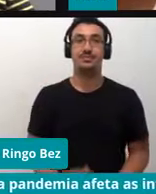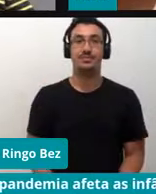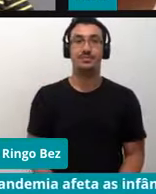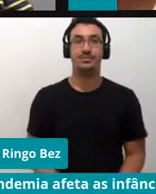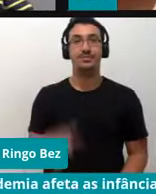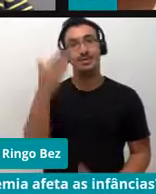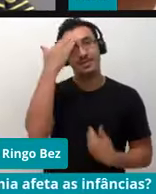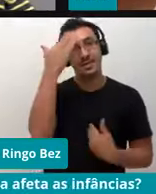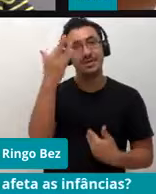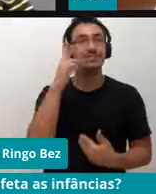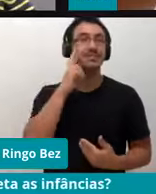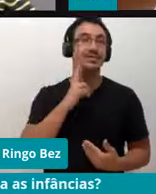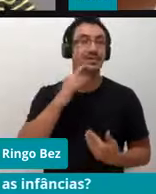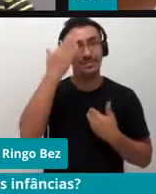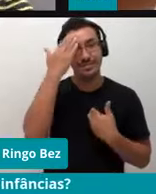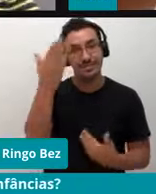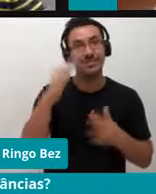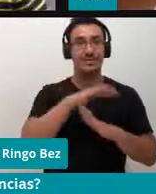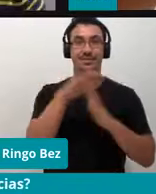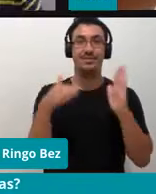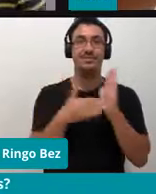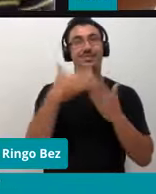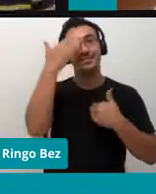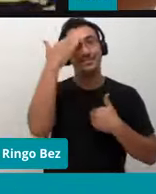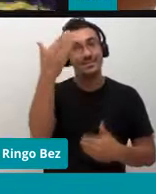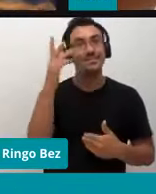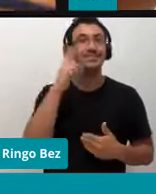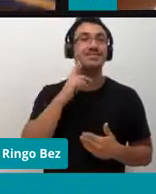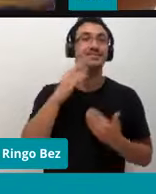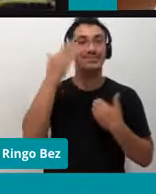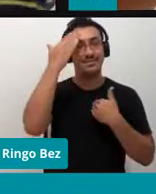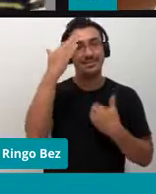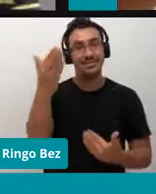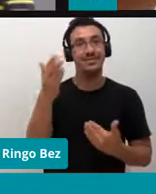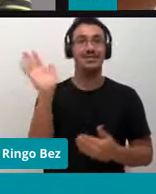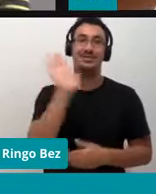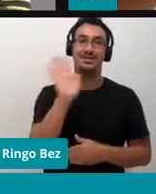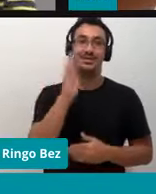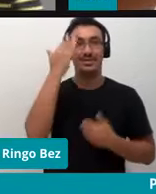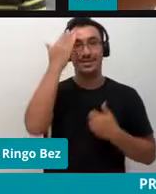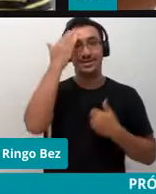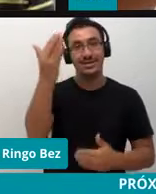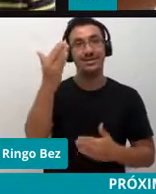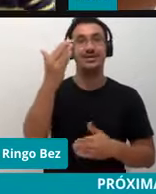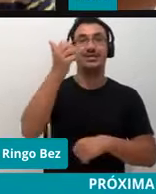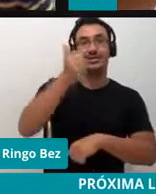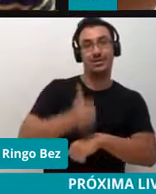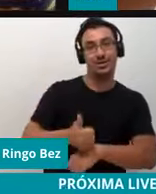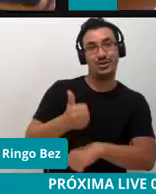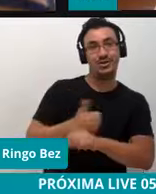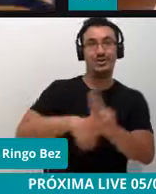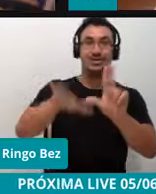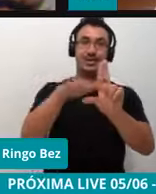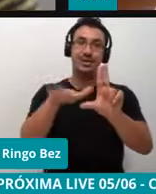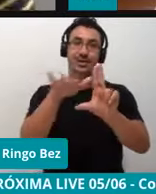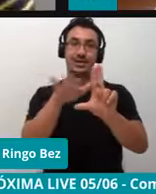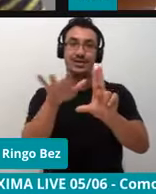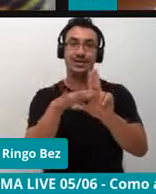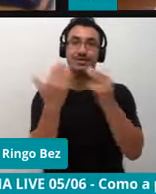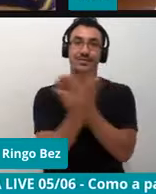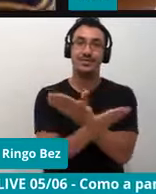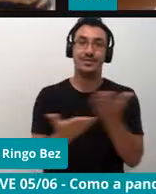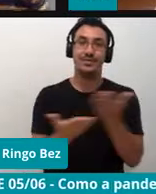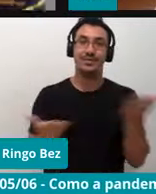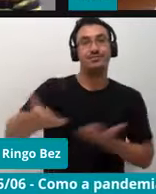Obrigado, Ringo. Obrigado, William. Obrigada, Ringo. Obrigado, William. E obrigada à direção do setor litoral por promover